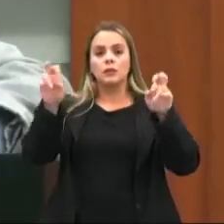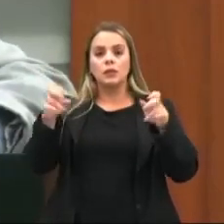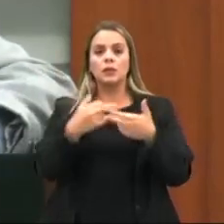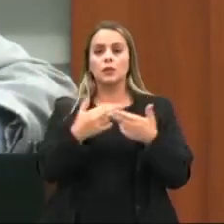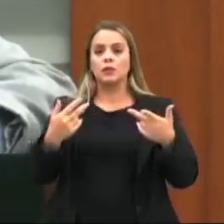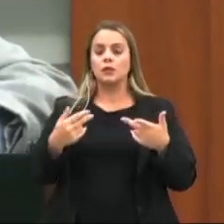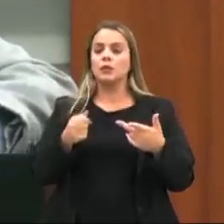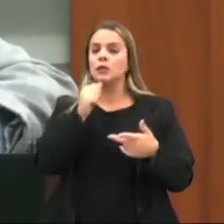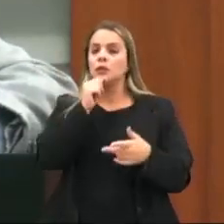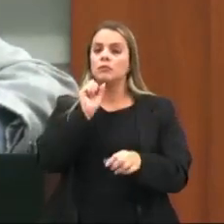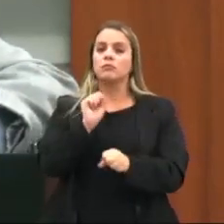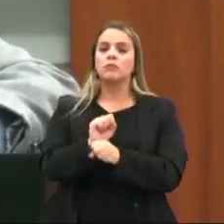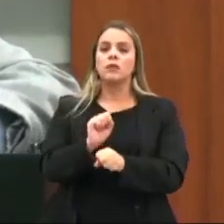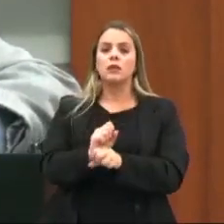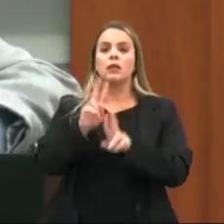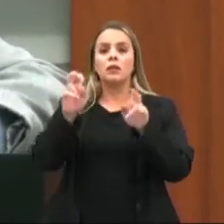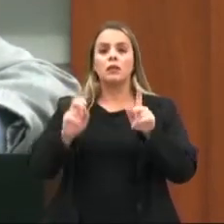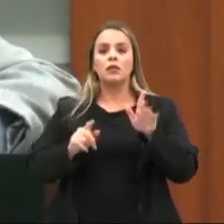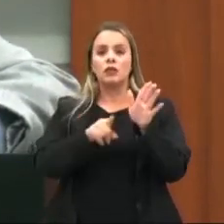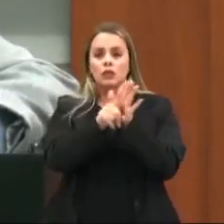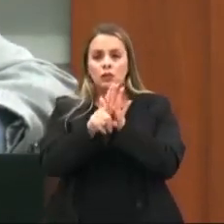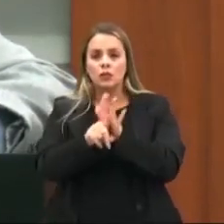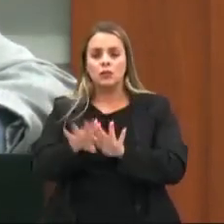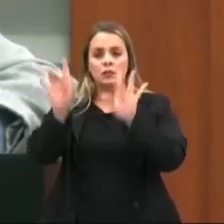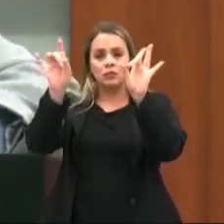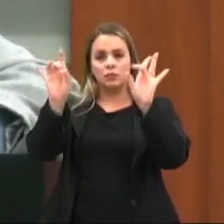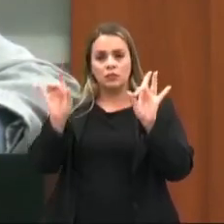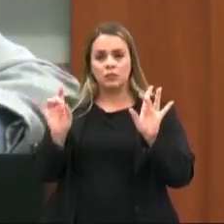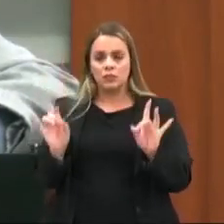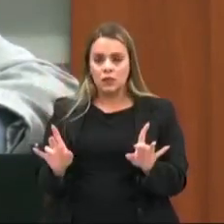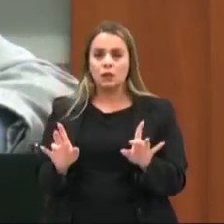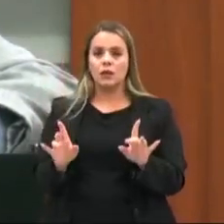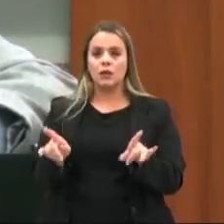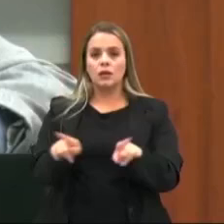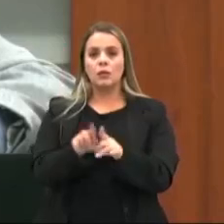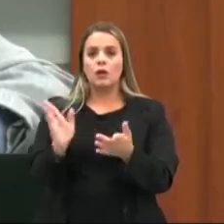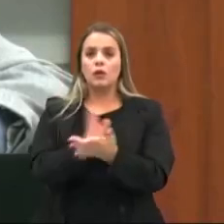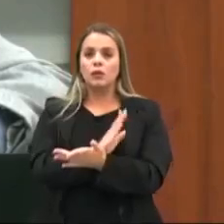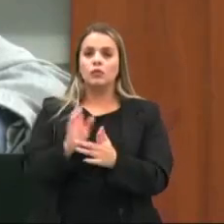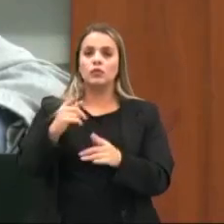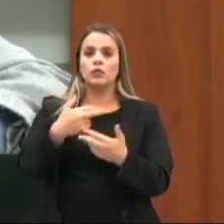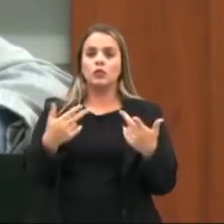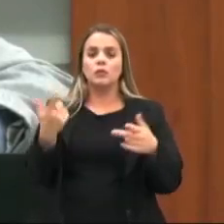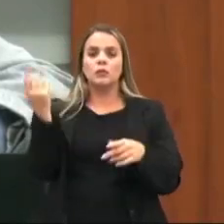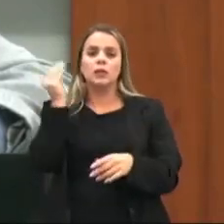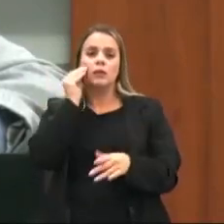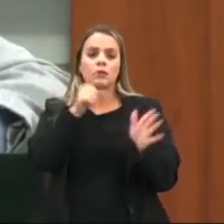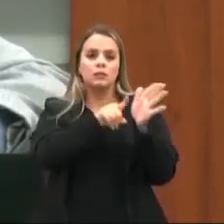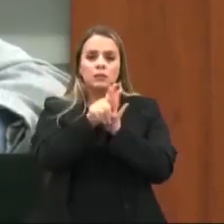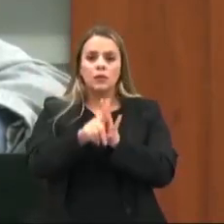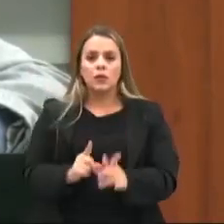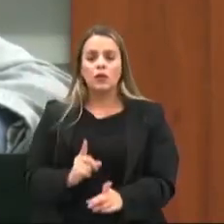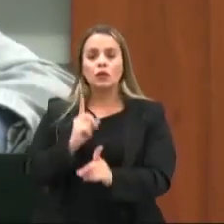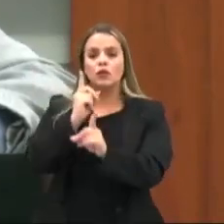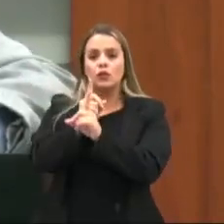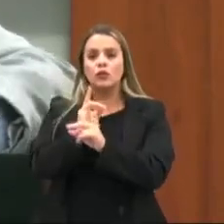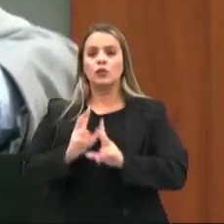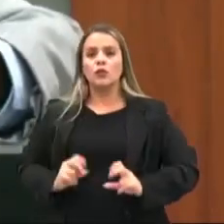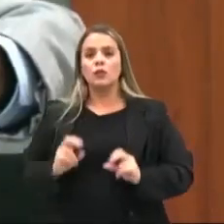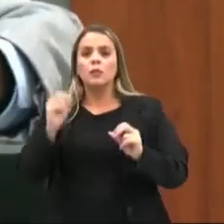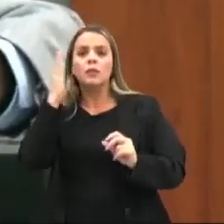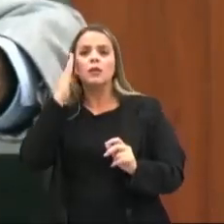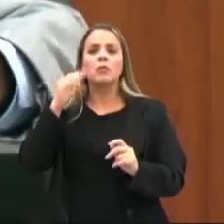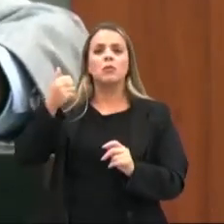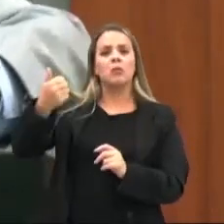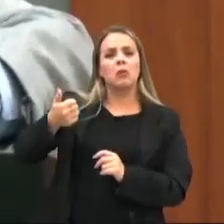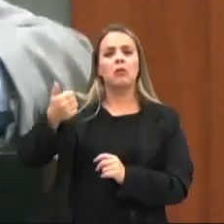reprimida de exames especializados e procedimentos para diagnóstico e estadiamento de câncer